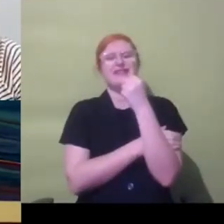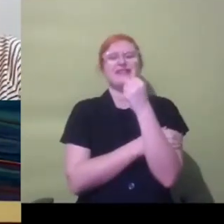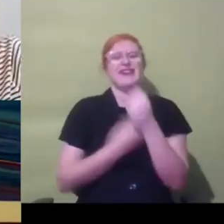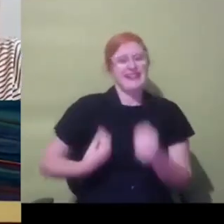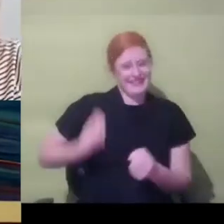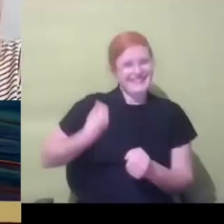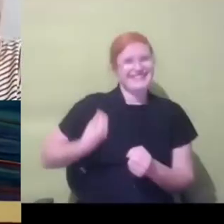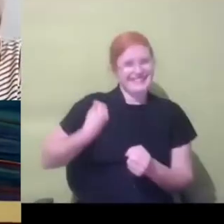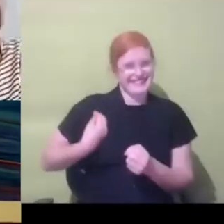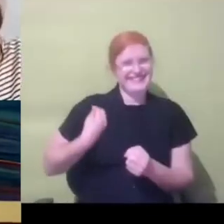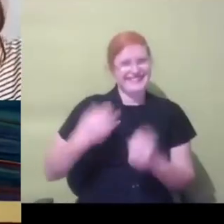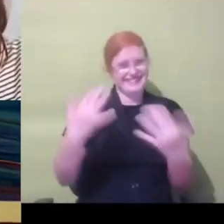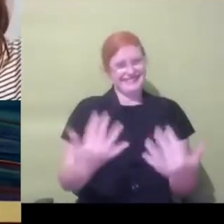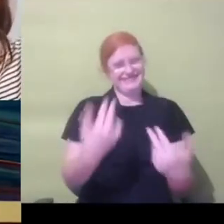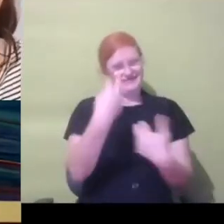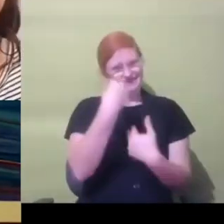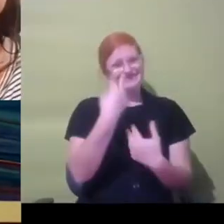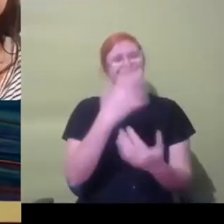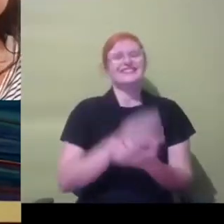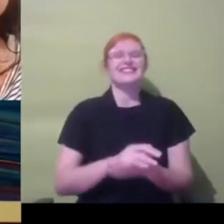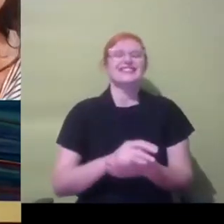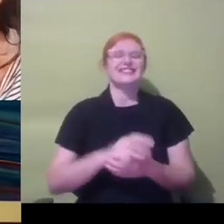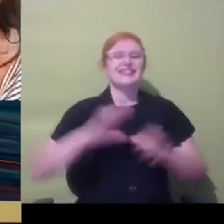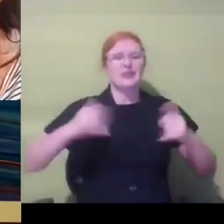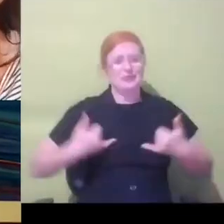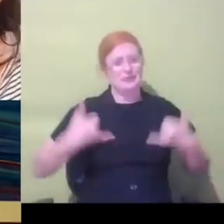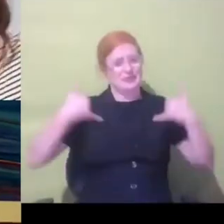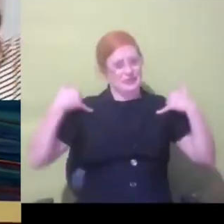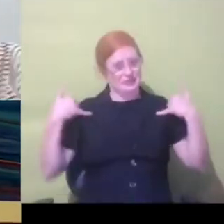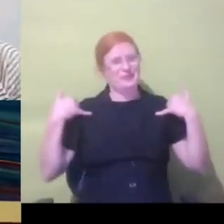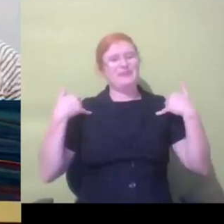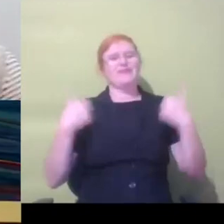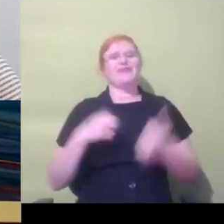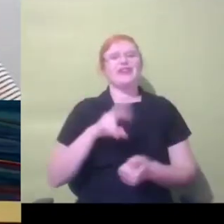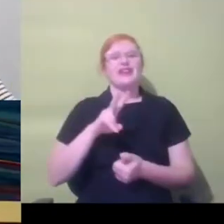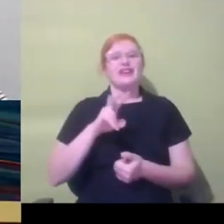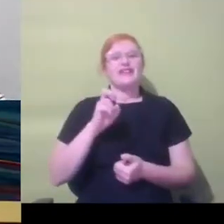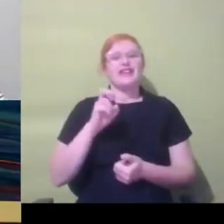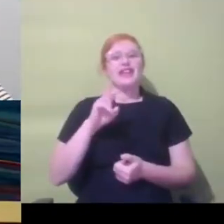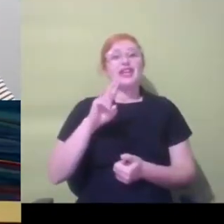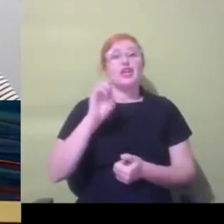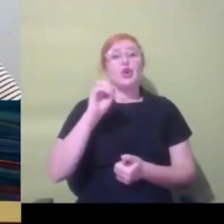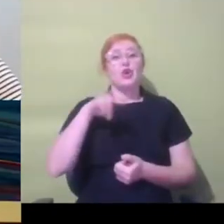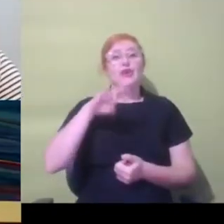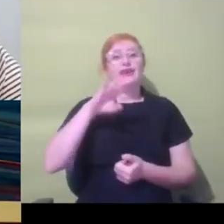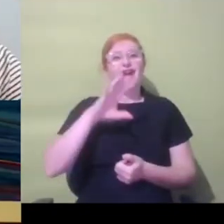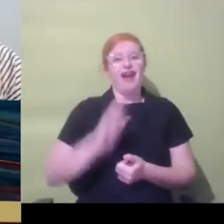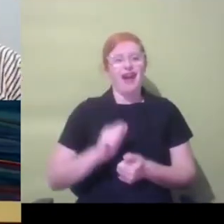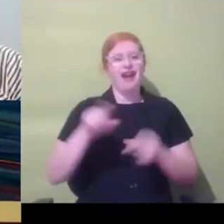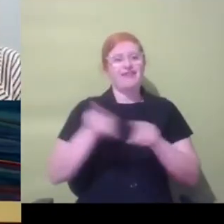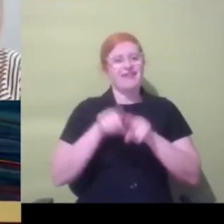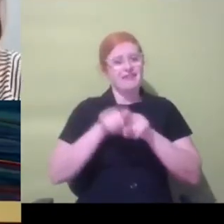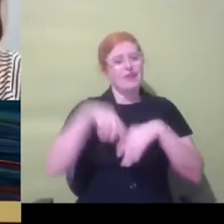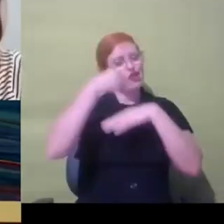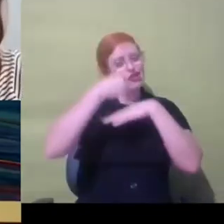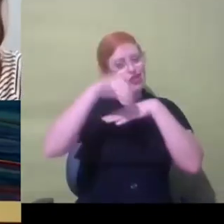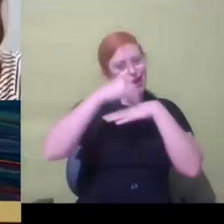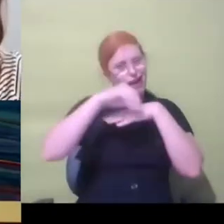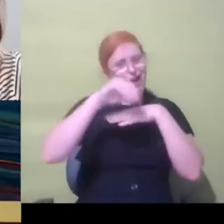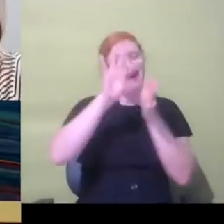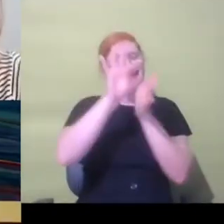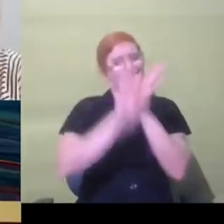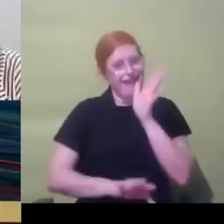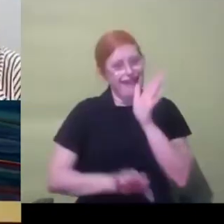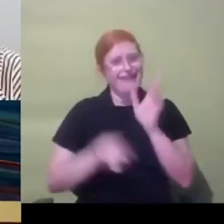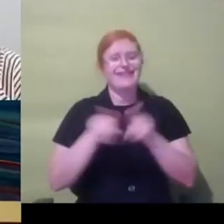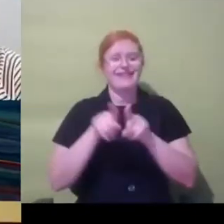a gente, é um orgulho, né? A gente vai ter, a Verônica também, acho que a gente vai indicar texto da Verônica